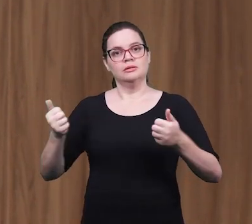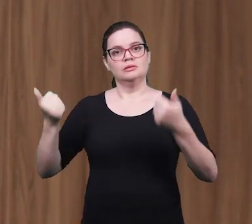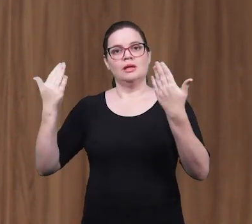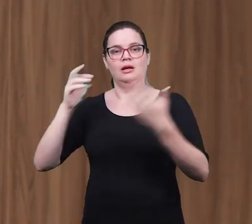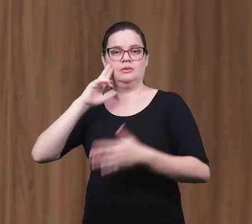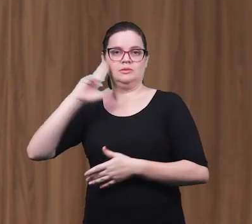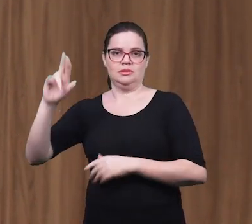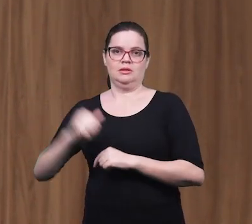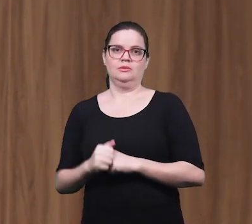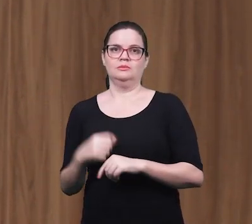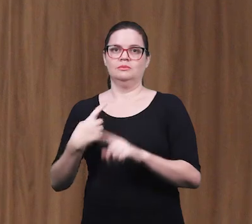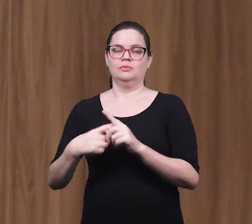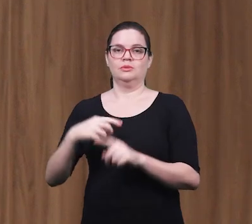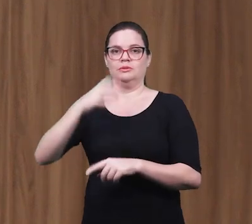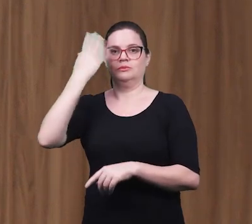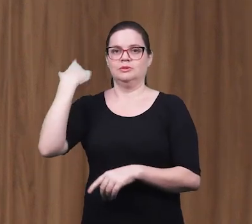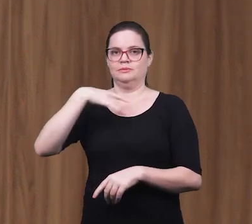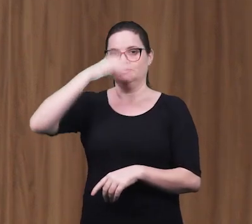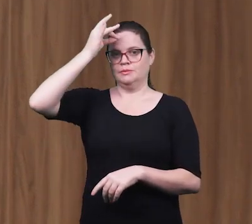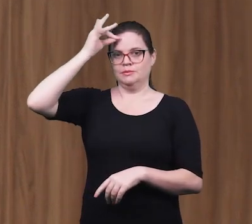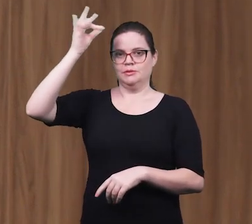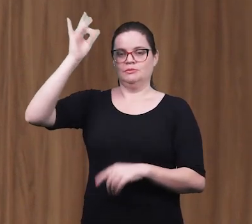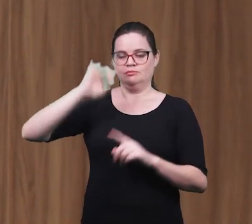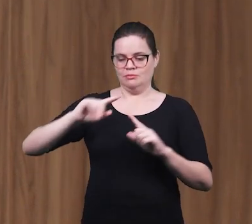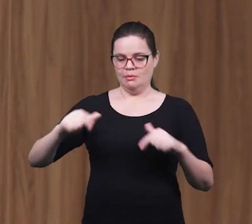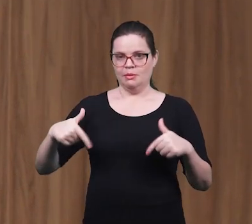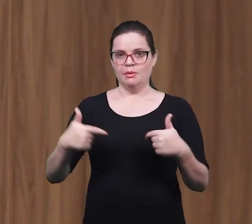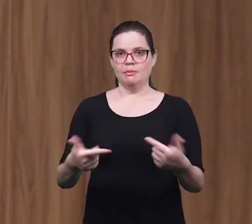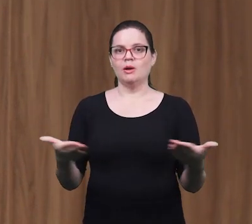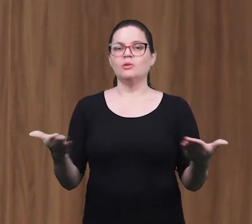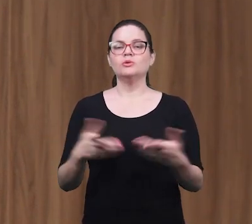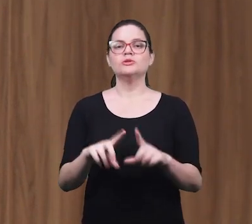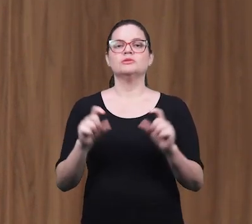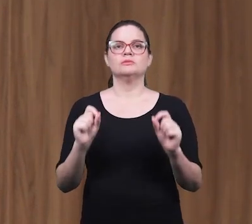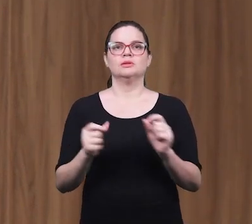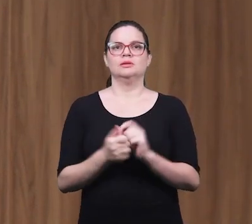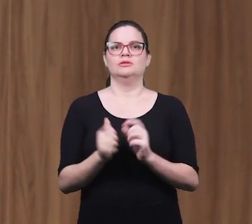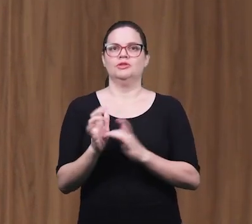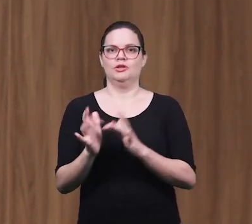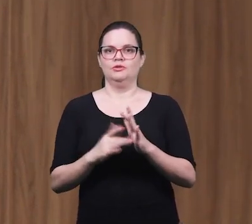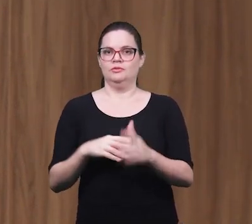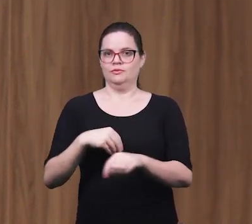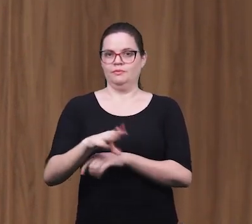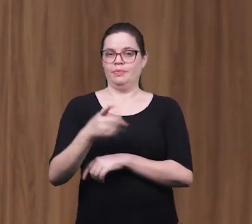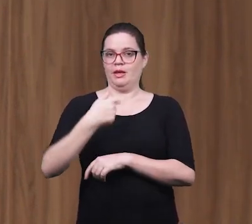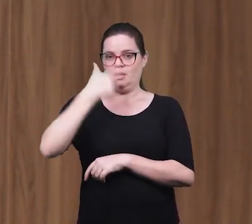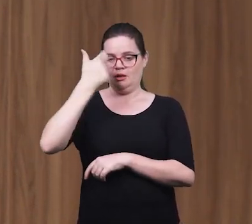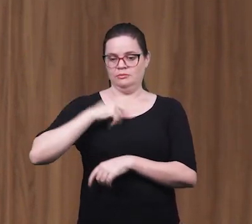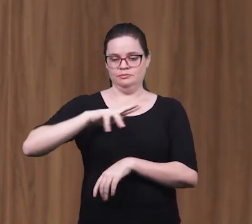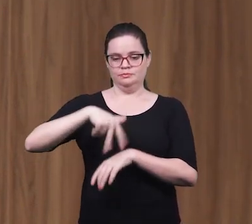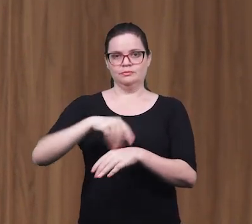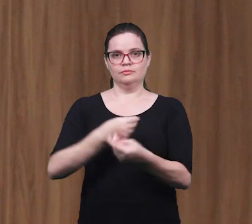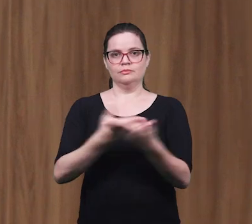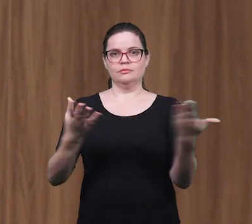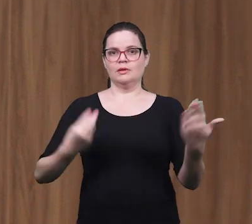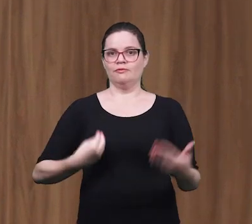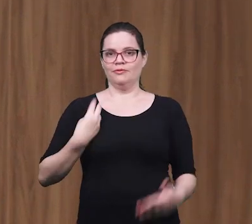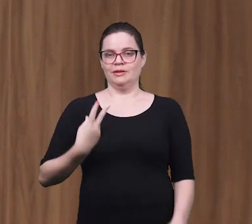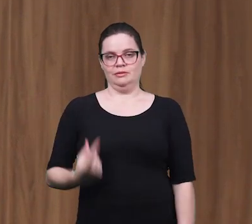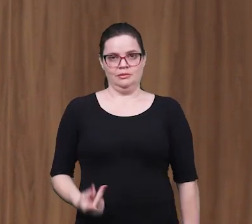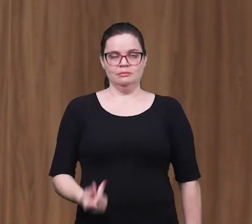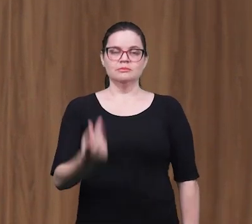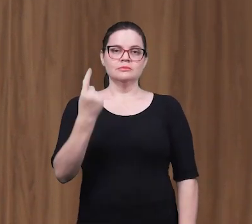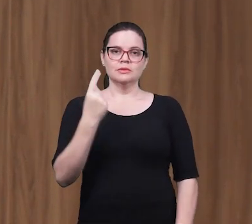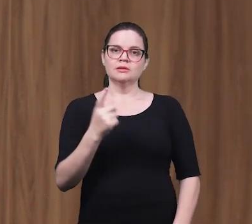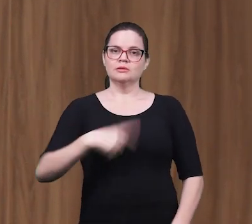diante do Senhor, porque o Espírito que opera hoje, Jesus disse assim: eu vim para que tenhais vida e vida em abundância.